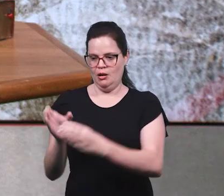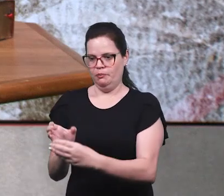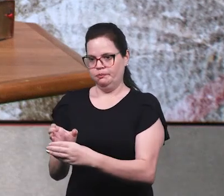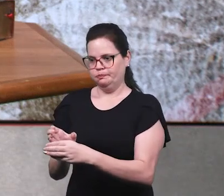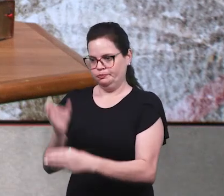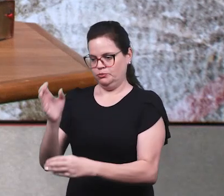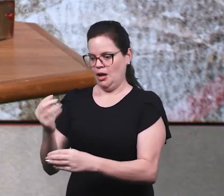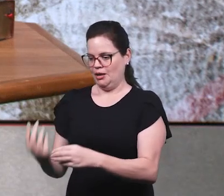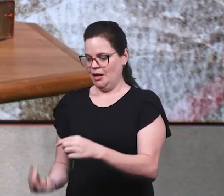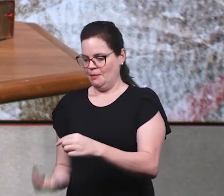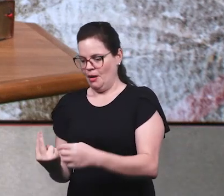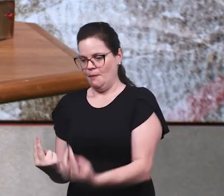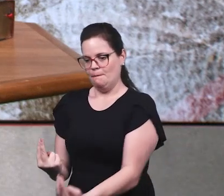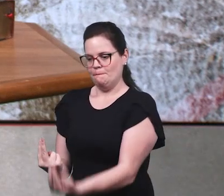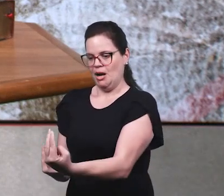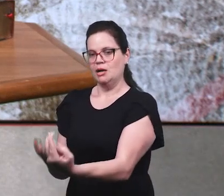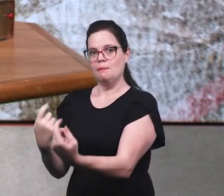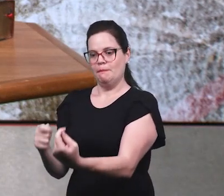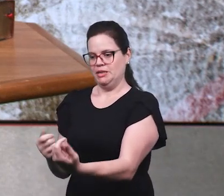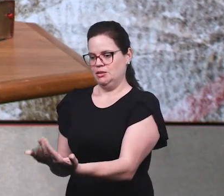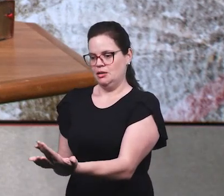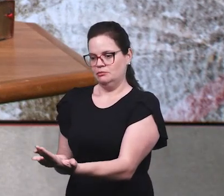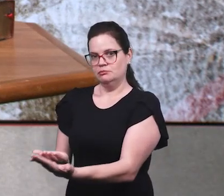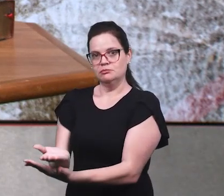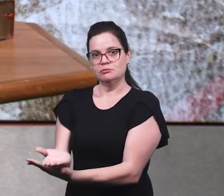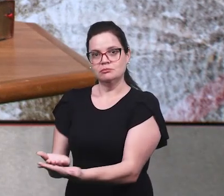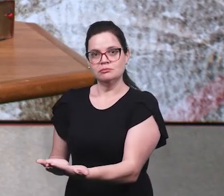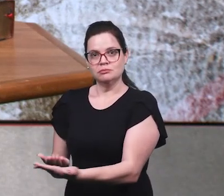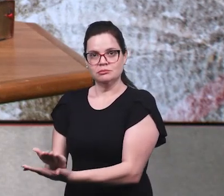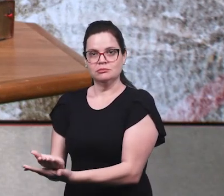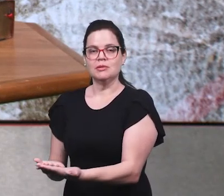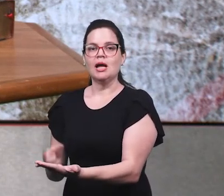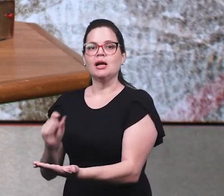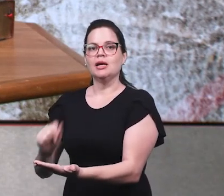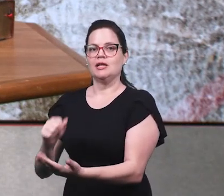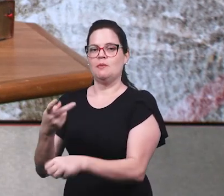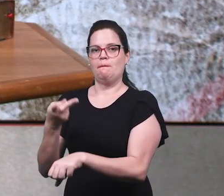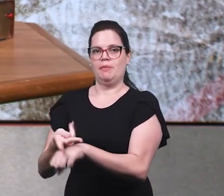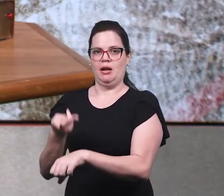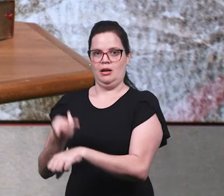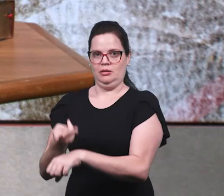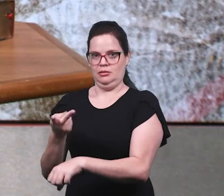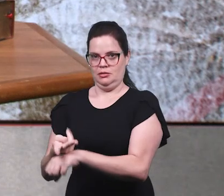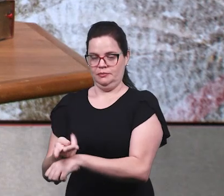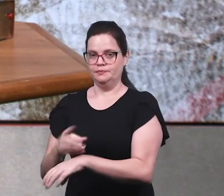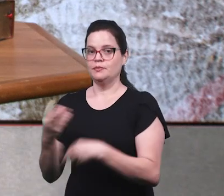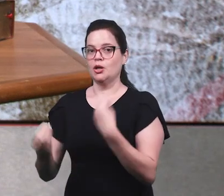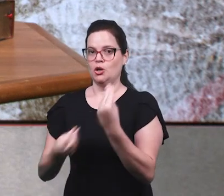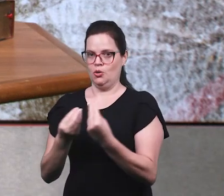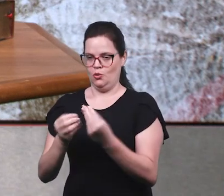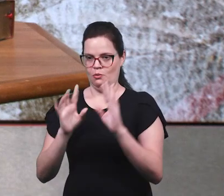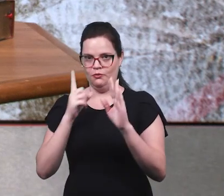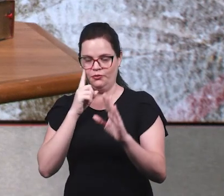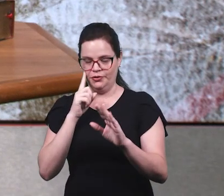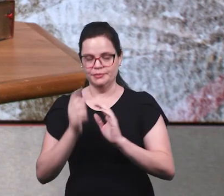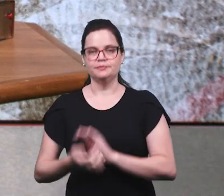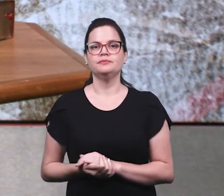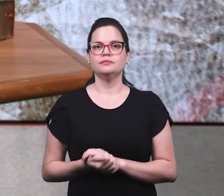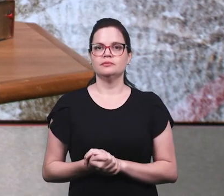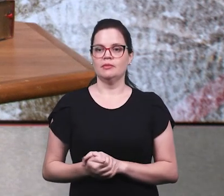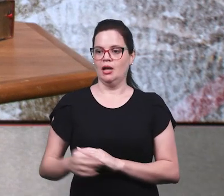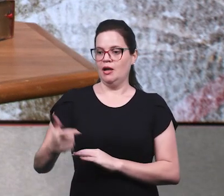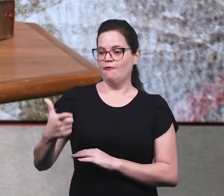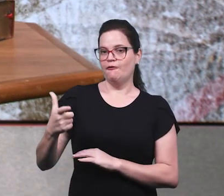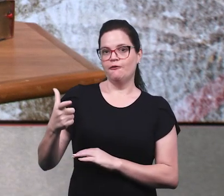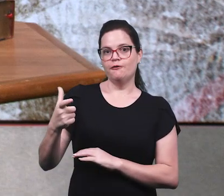as tábuas do tabernáculo. E farás as tábuas para o tabernáculo assim: 20 tábuas para